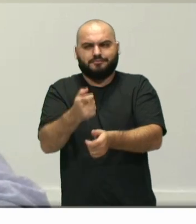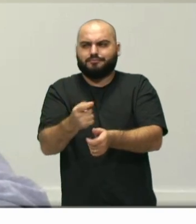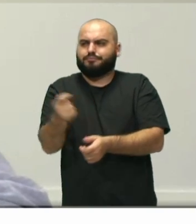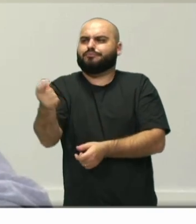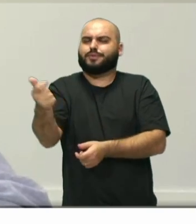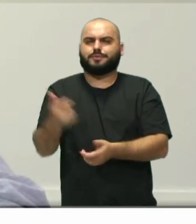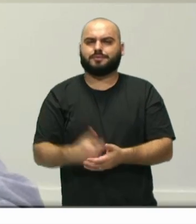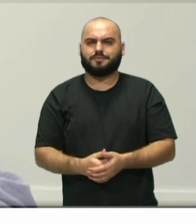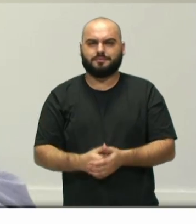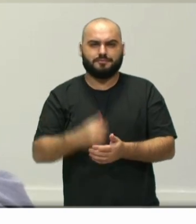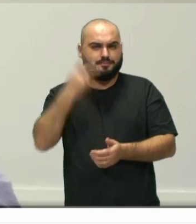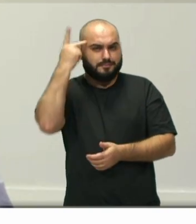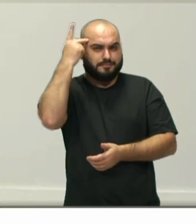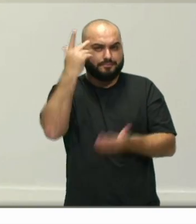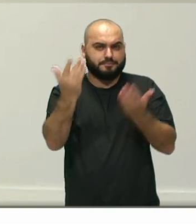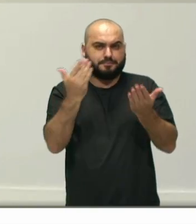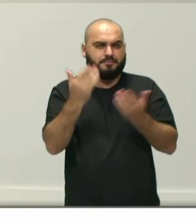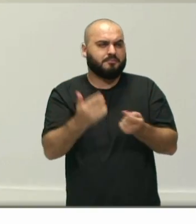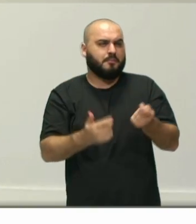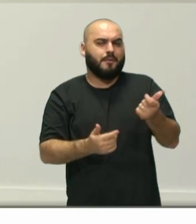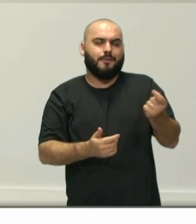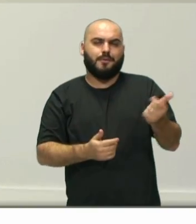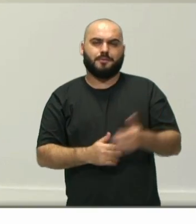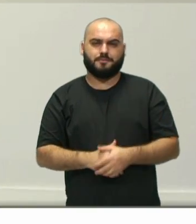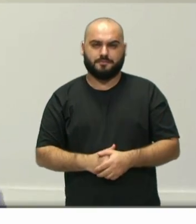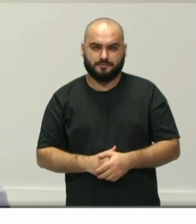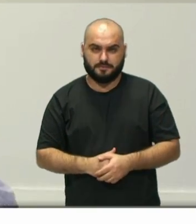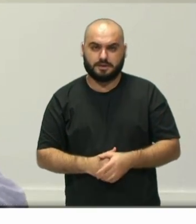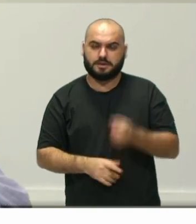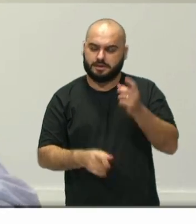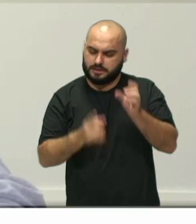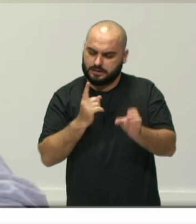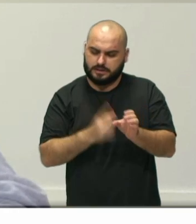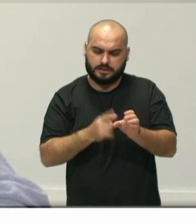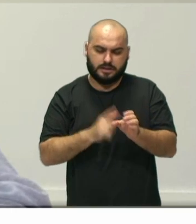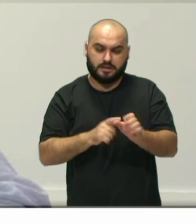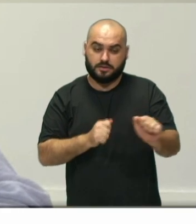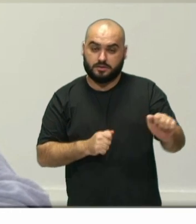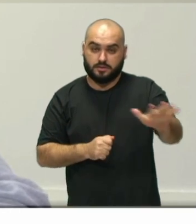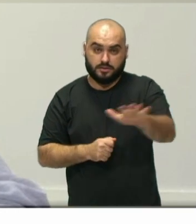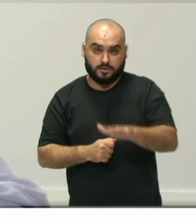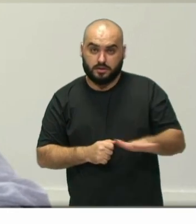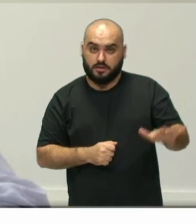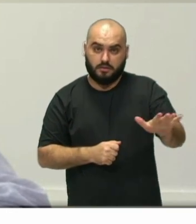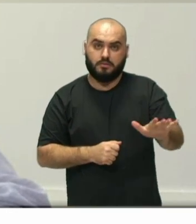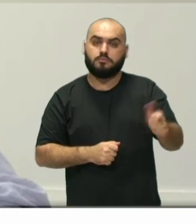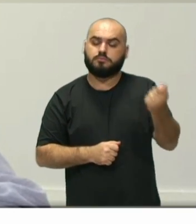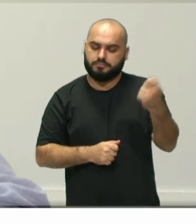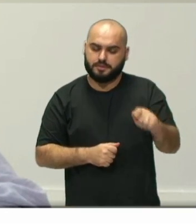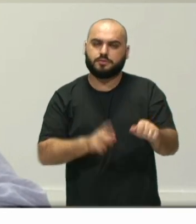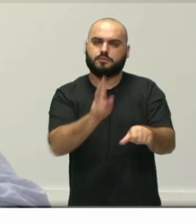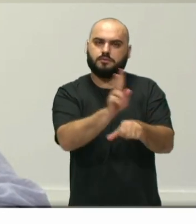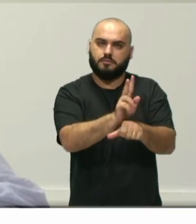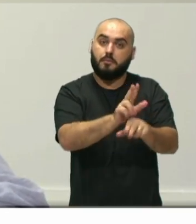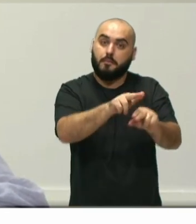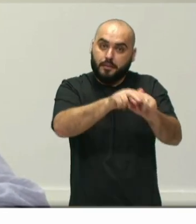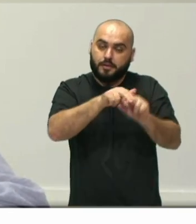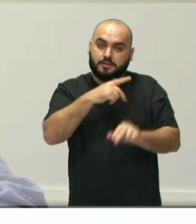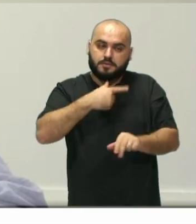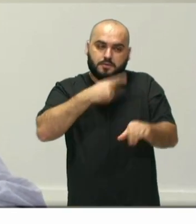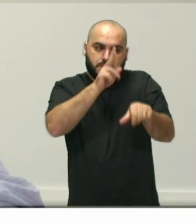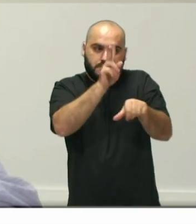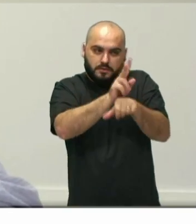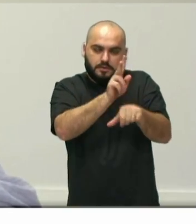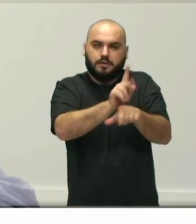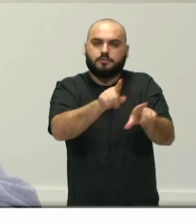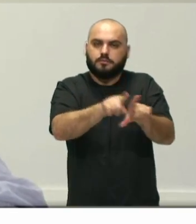psicologia. Então, a gente tem muito que avançar, não só na nossa cidade, mas no Brasil inteiro nesta questão, e é por isso que eu tenho também tomado esse cuidado, conversado